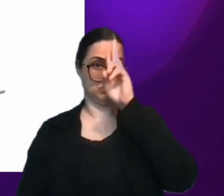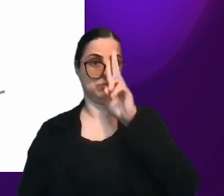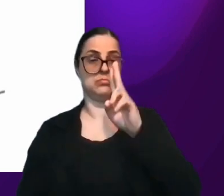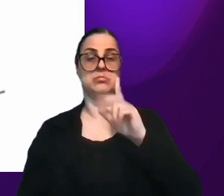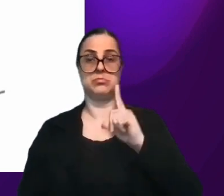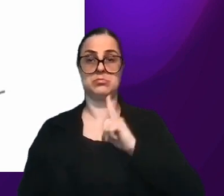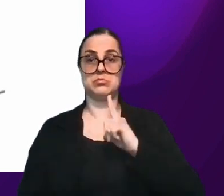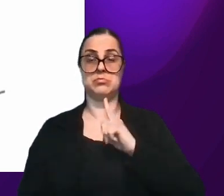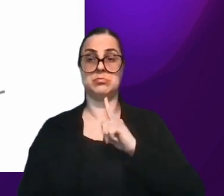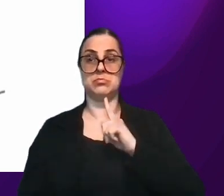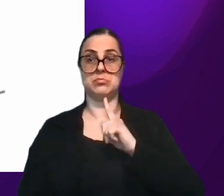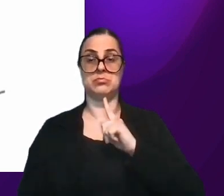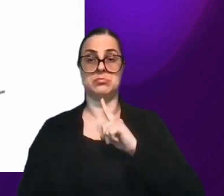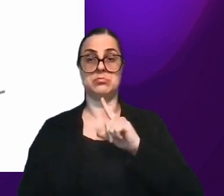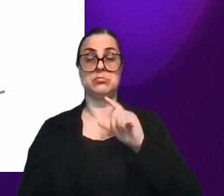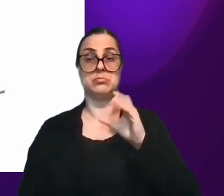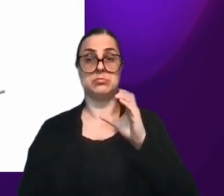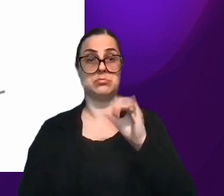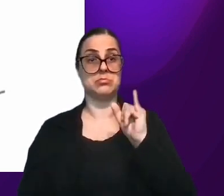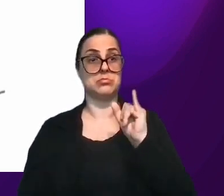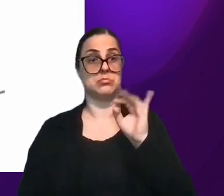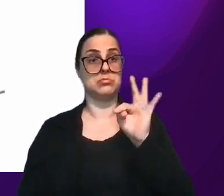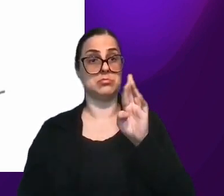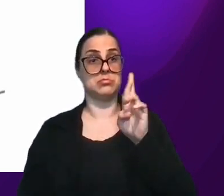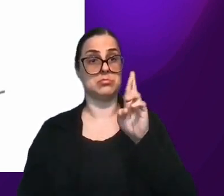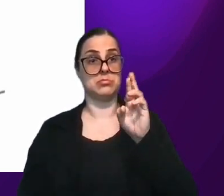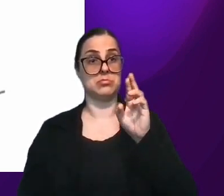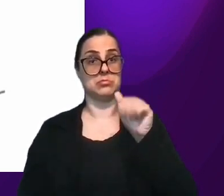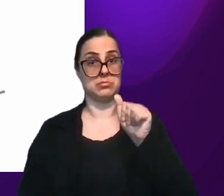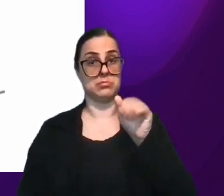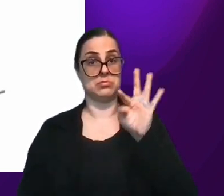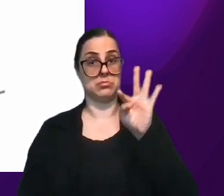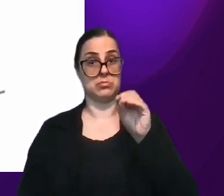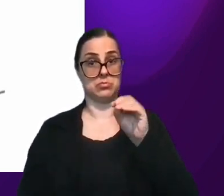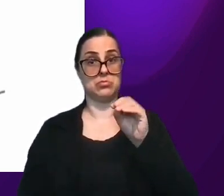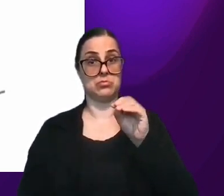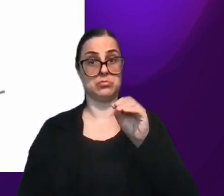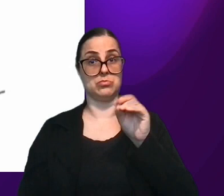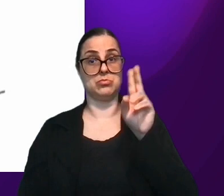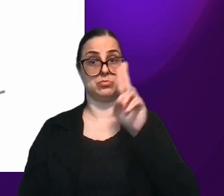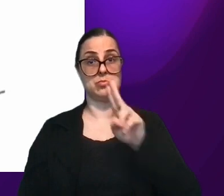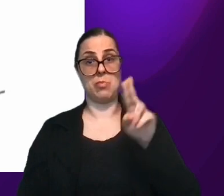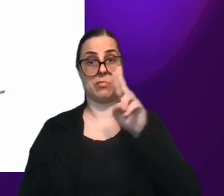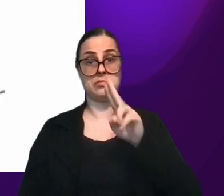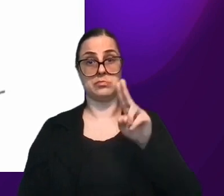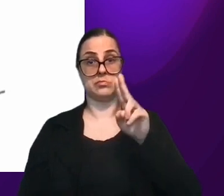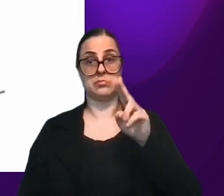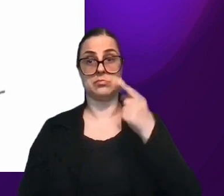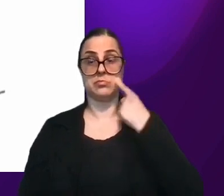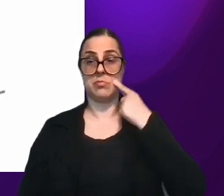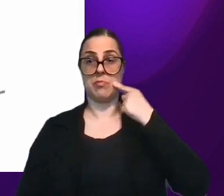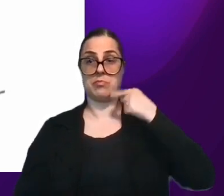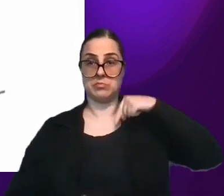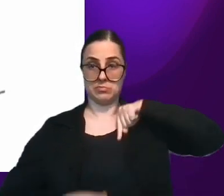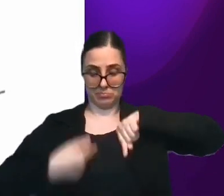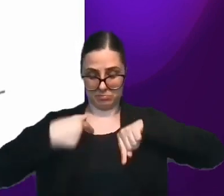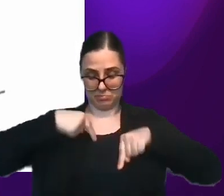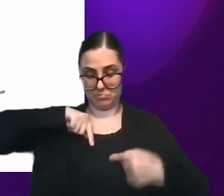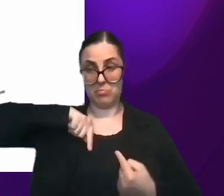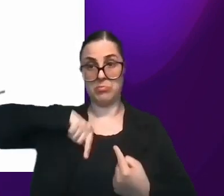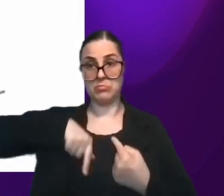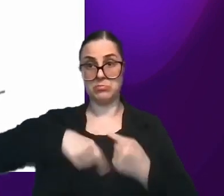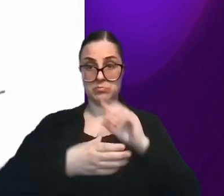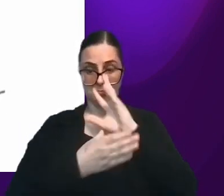uma dose de citrato no teu paciente, essa dose é referendada à litragem de sangue do fluxo que está sendo